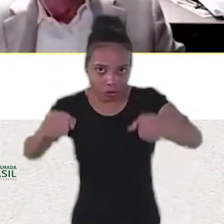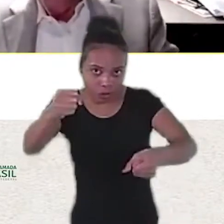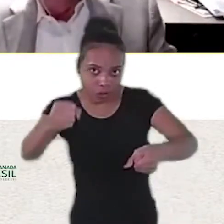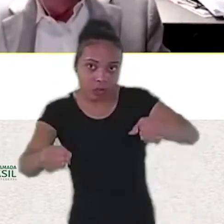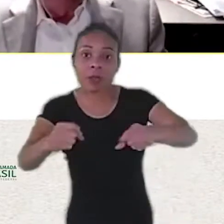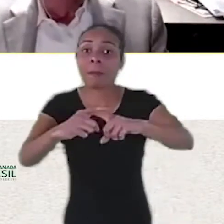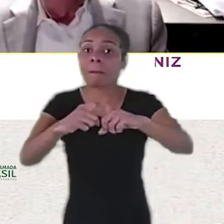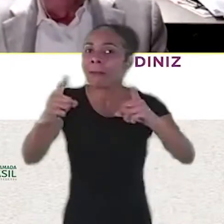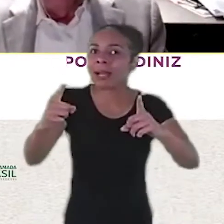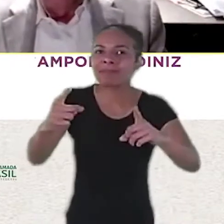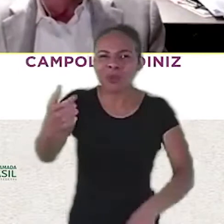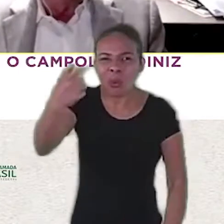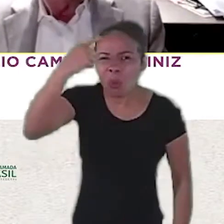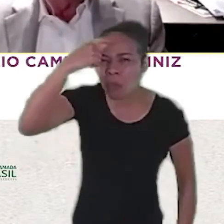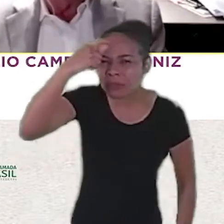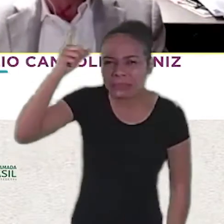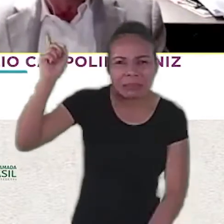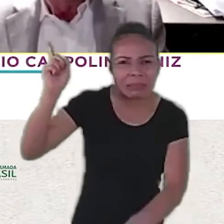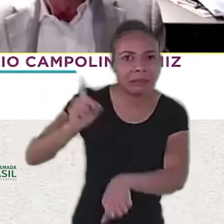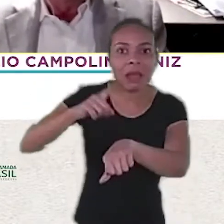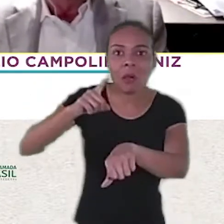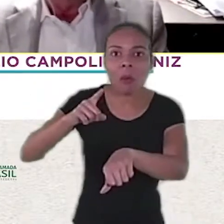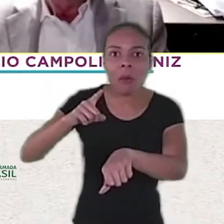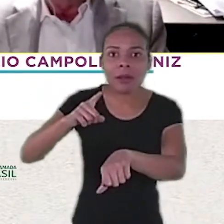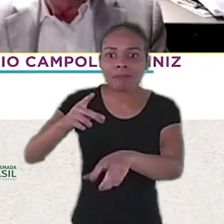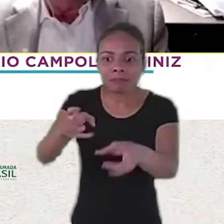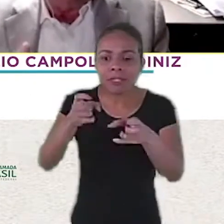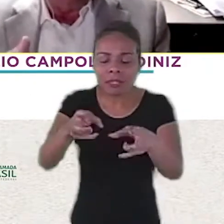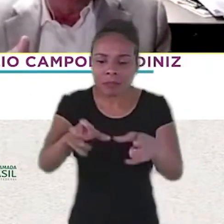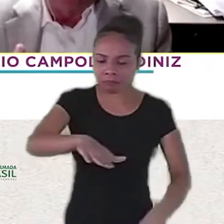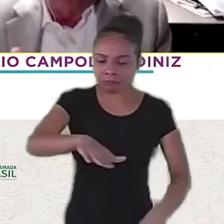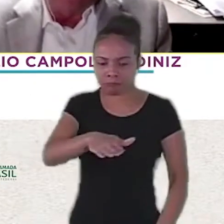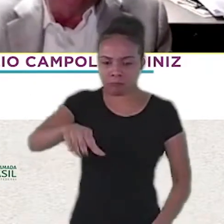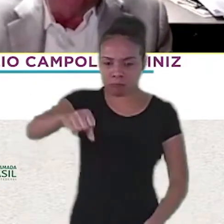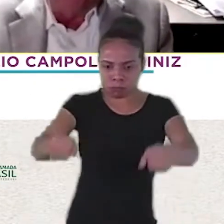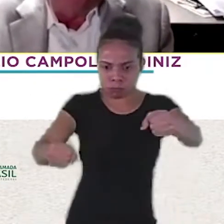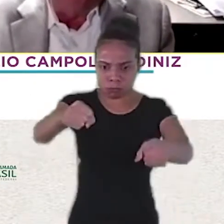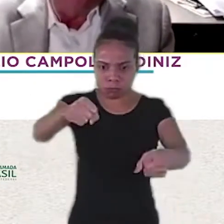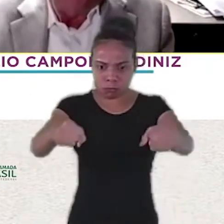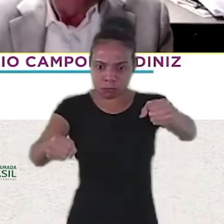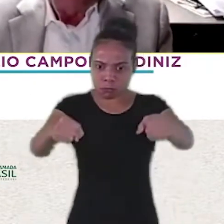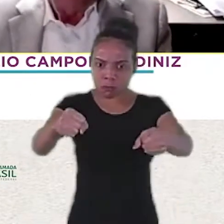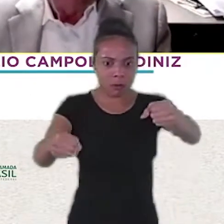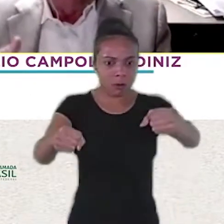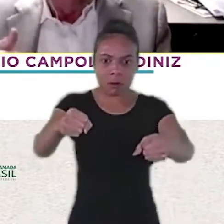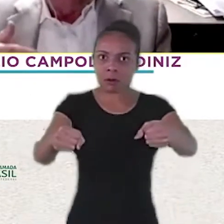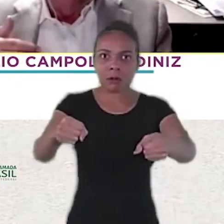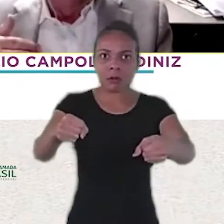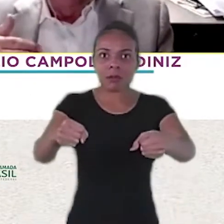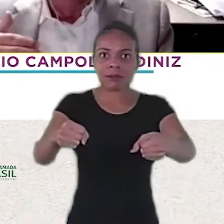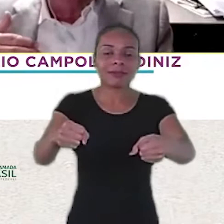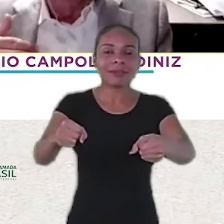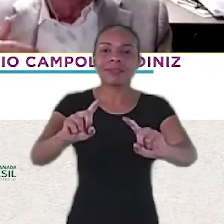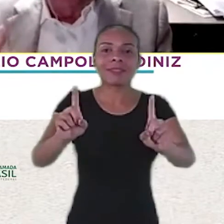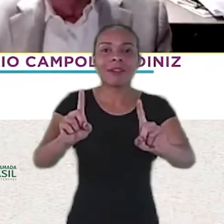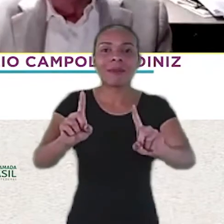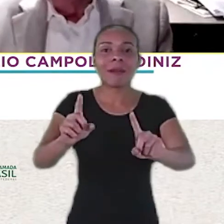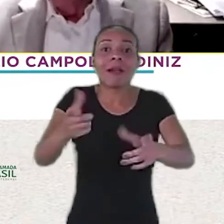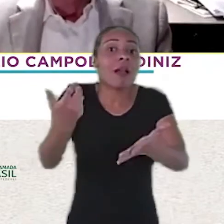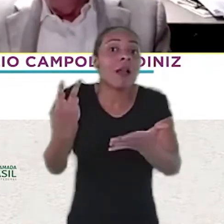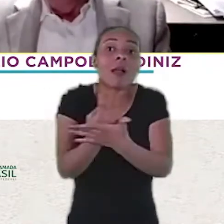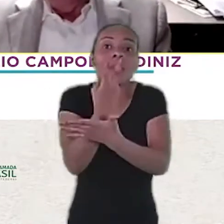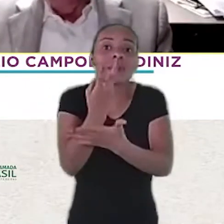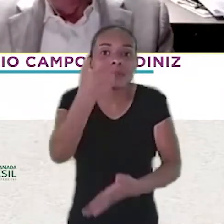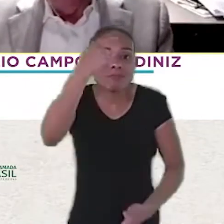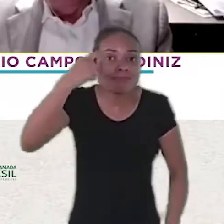do que você está fazendo. Então, eu acho que o inconsciente é que move a gente o tempo inteiro. Ele é o